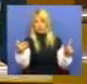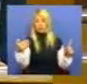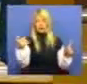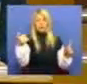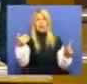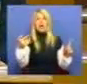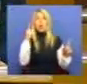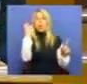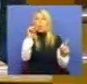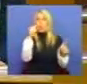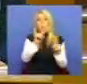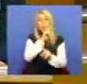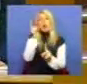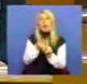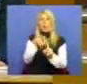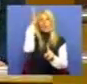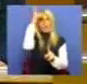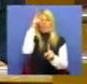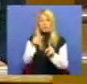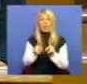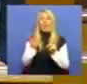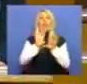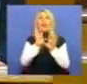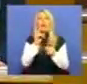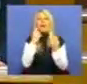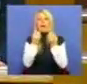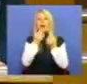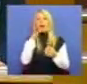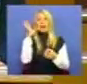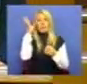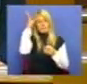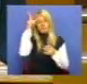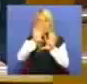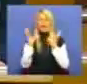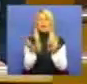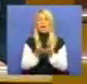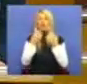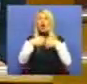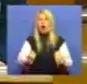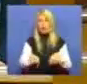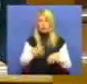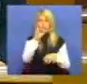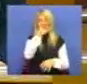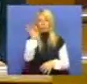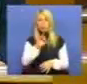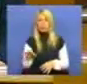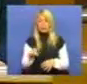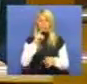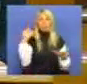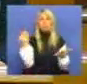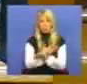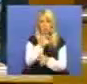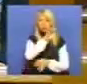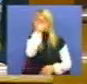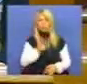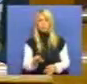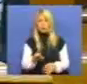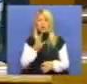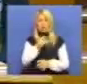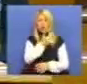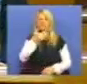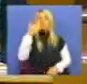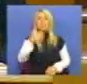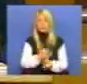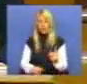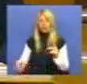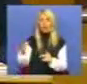ano, leite, queijo e ovos aumentaram mais de 10%, o pão 6,4%. Em 2007, duplicaram as famílias